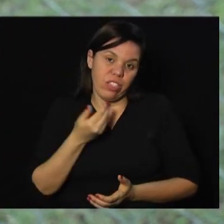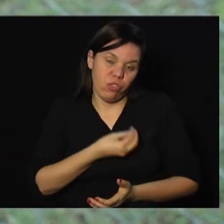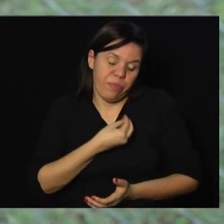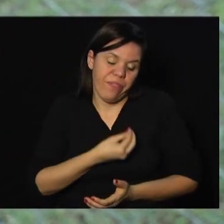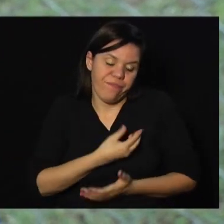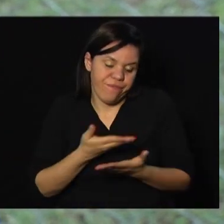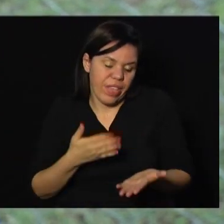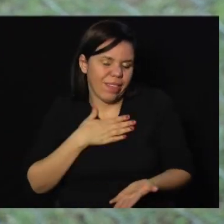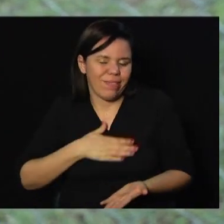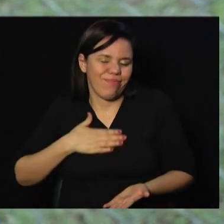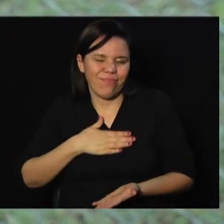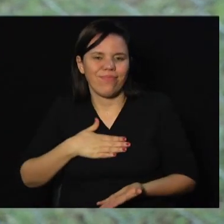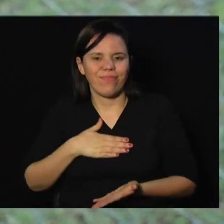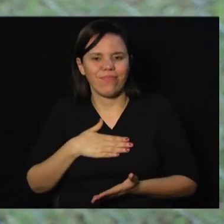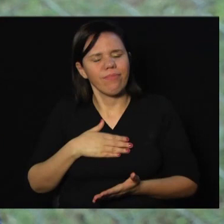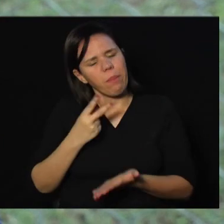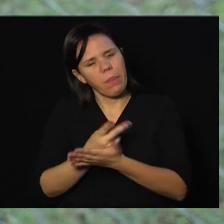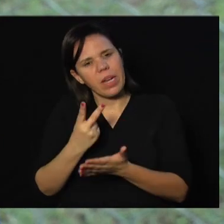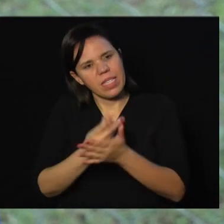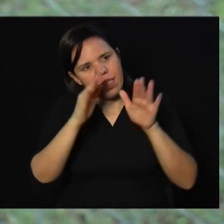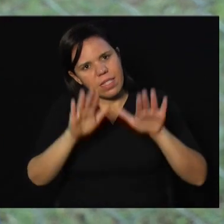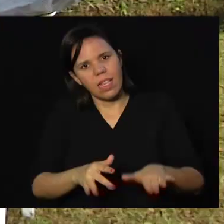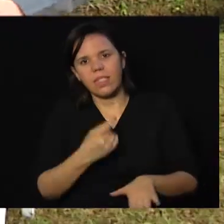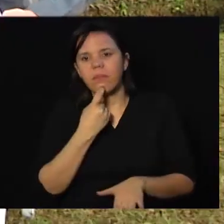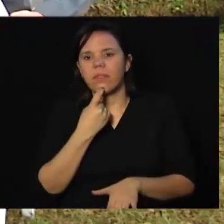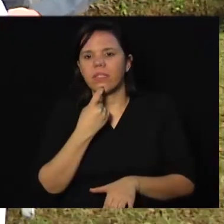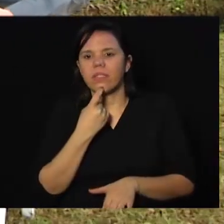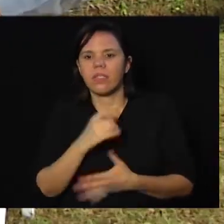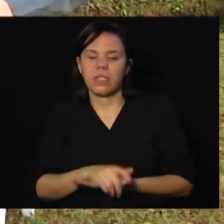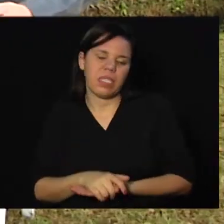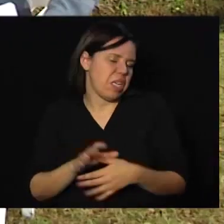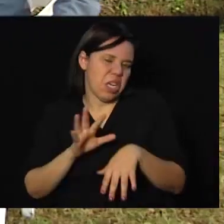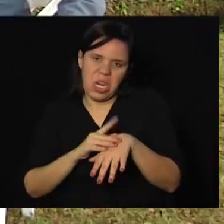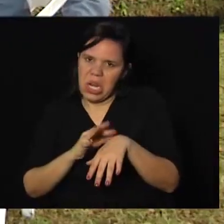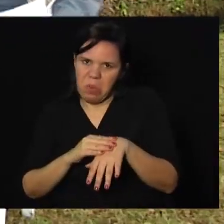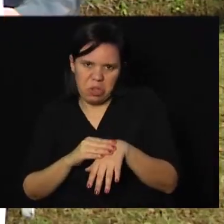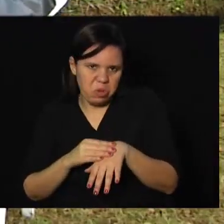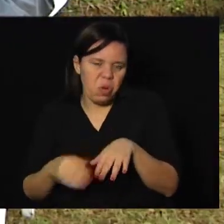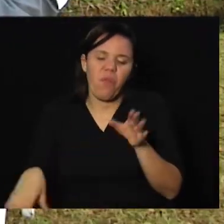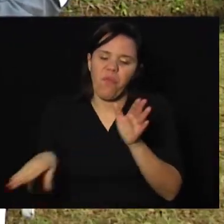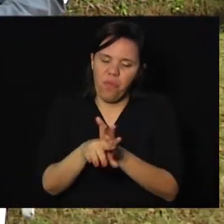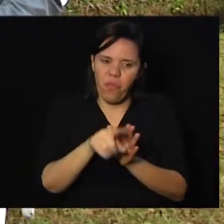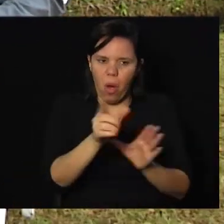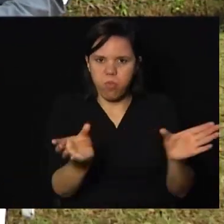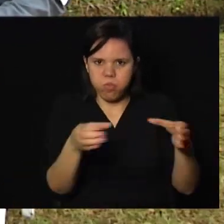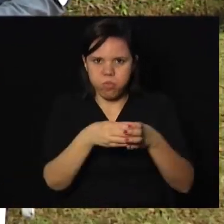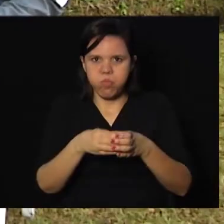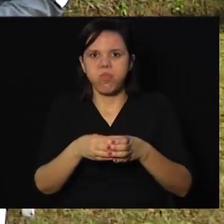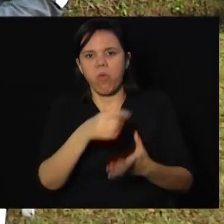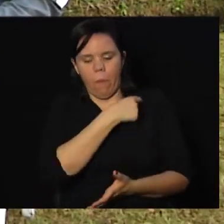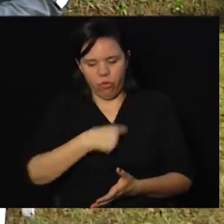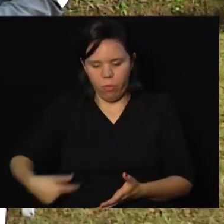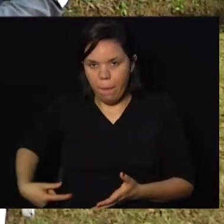eu permanecesse lá em Campinas. Não se lesionou, foi para Ponte Preta no início da década de